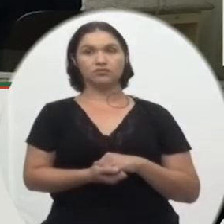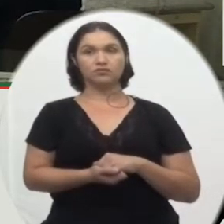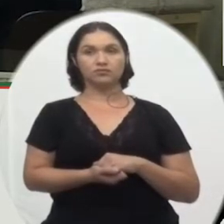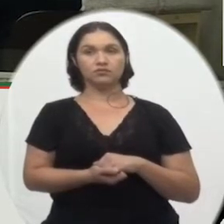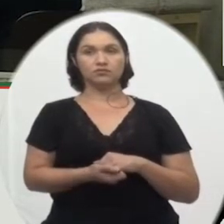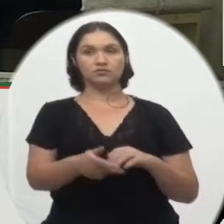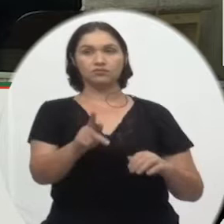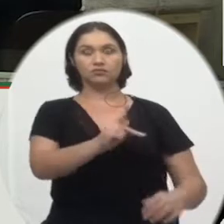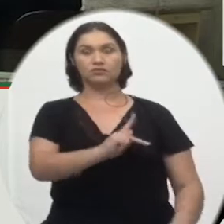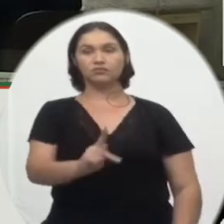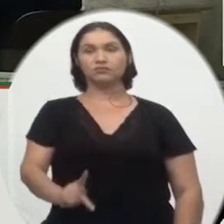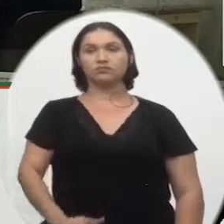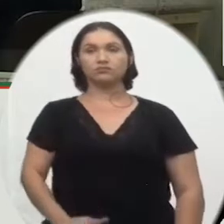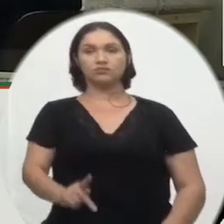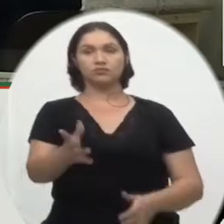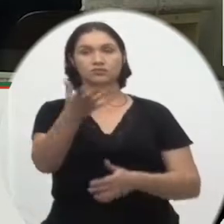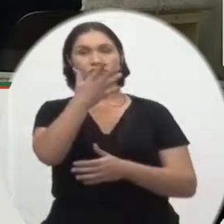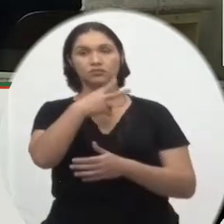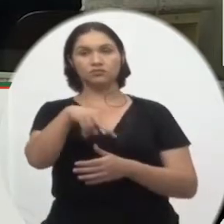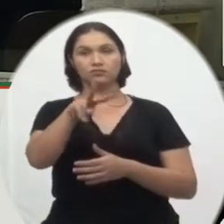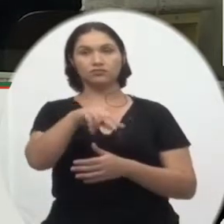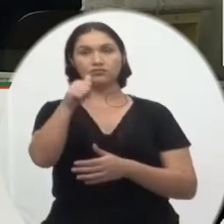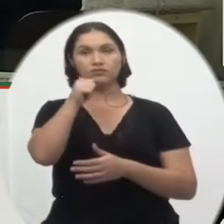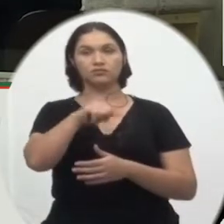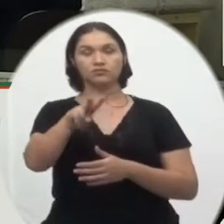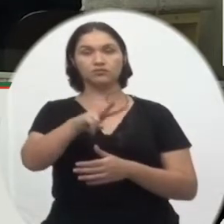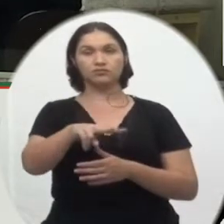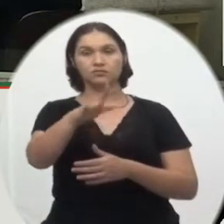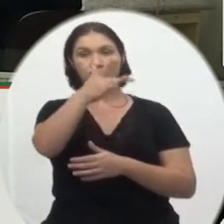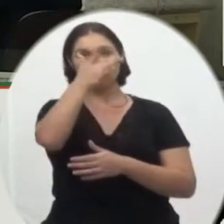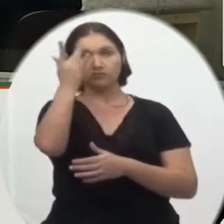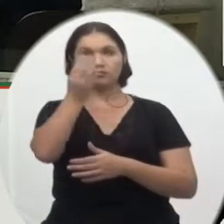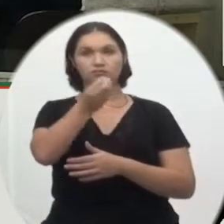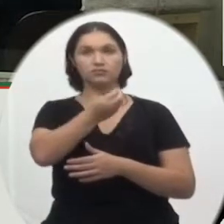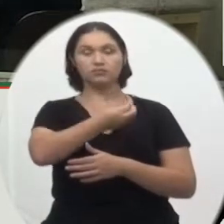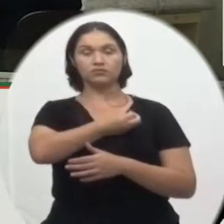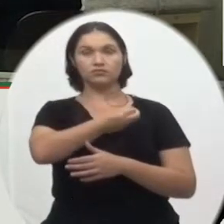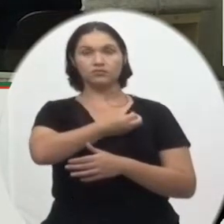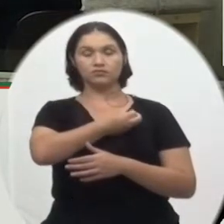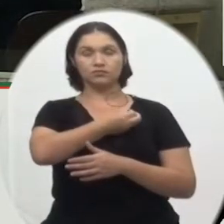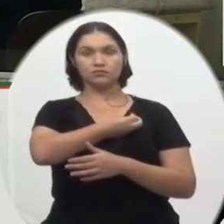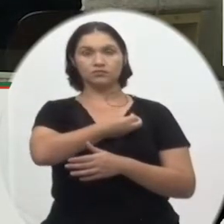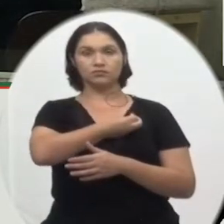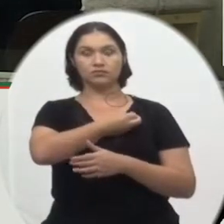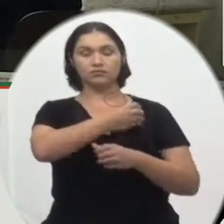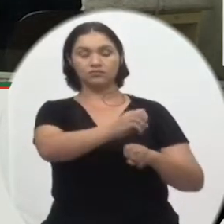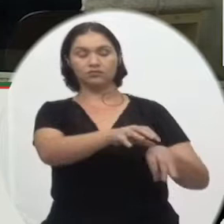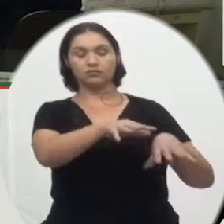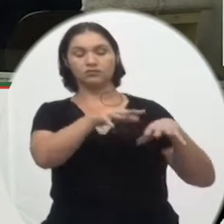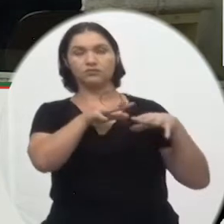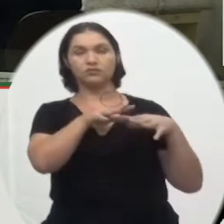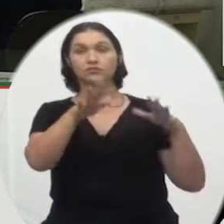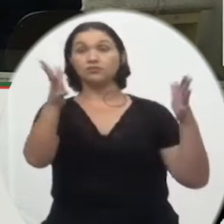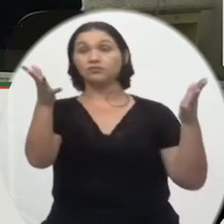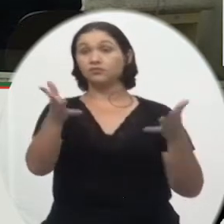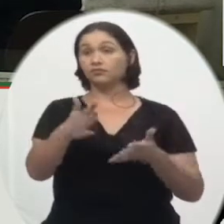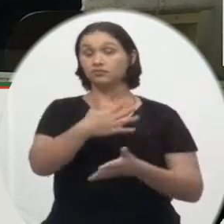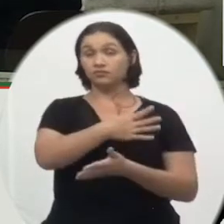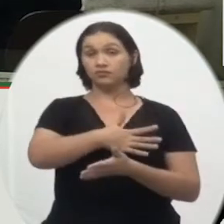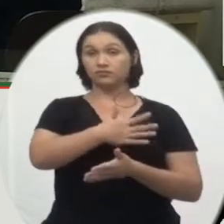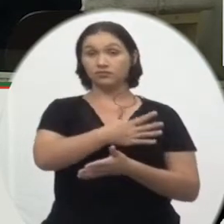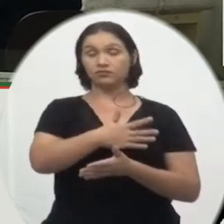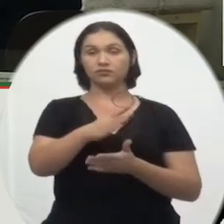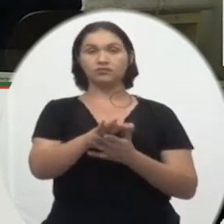Senhor presidente, vereadores e vereadoras, público que nos acompanha esta noite, subo à tribuna esta noite primeiro para parabenizar